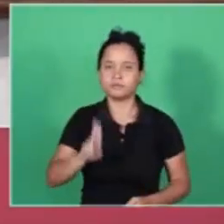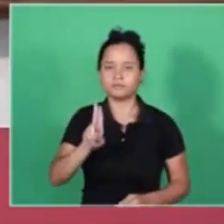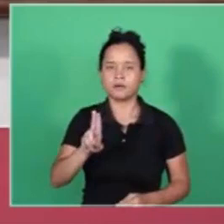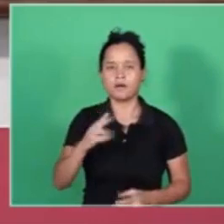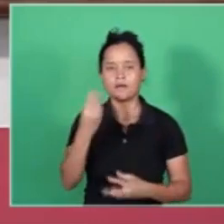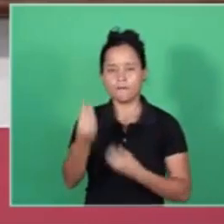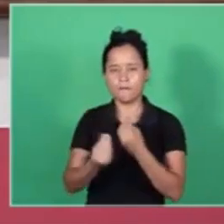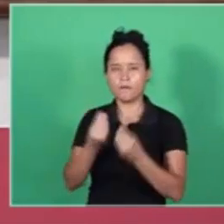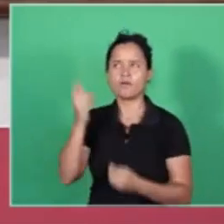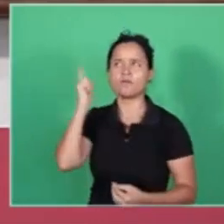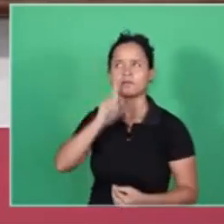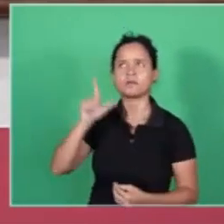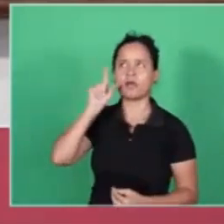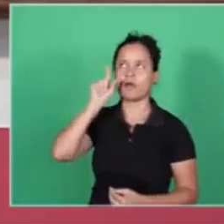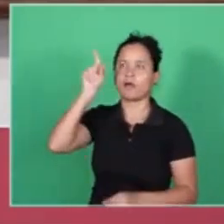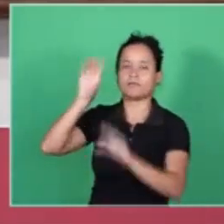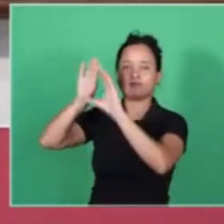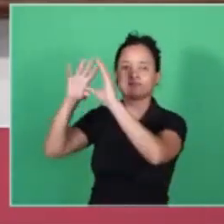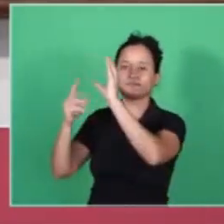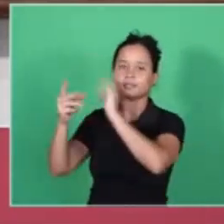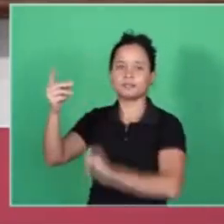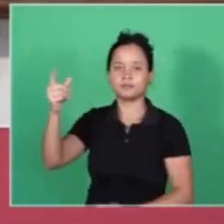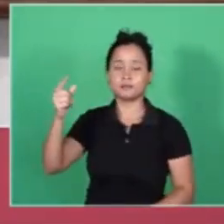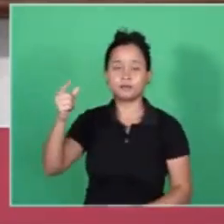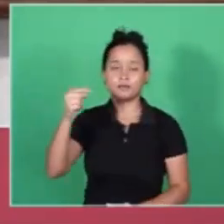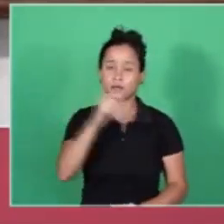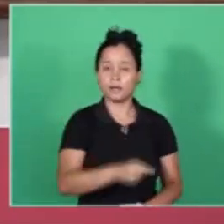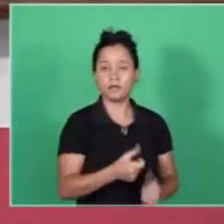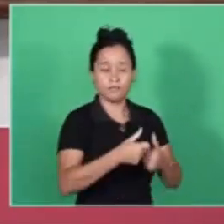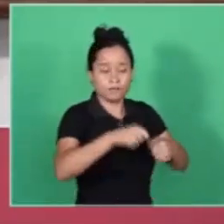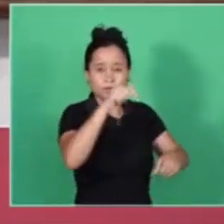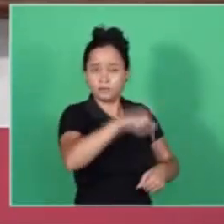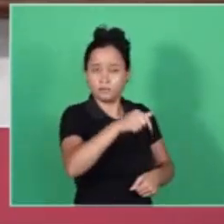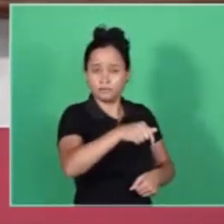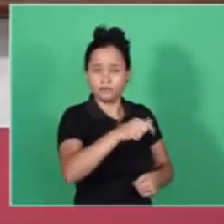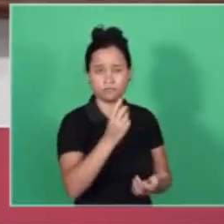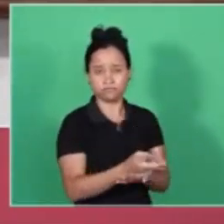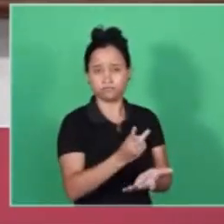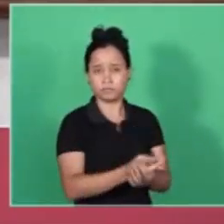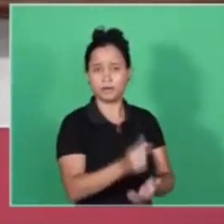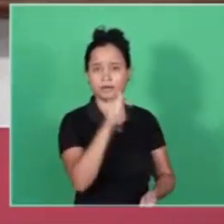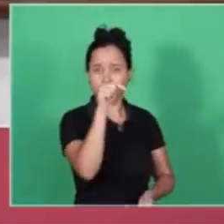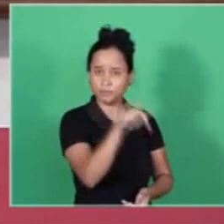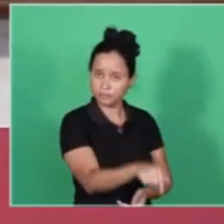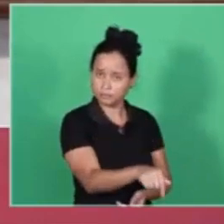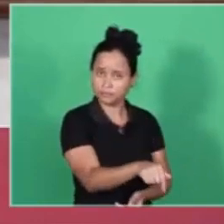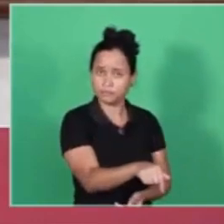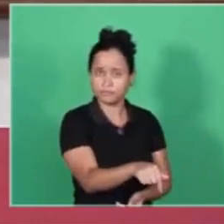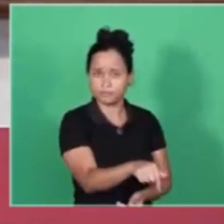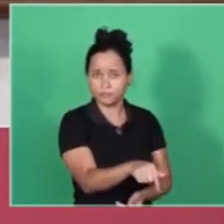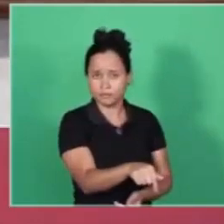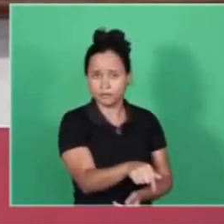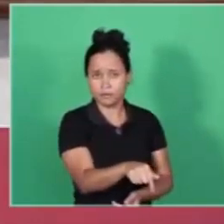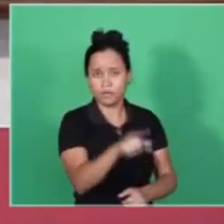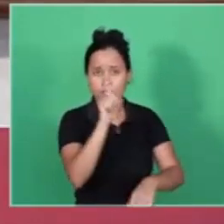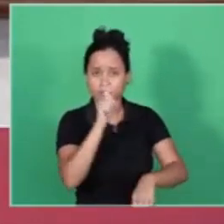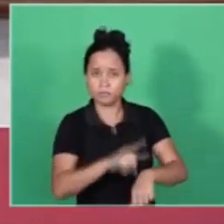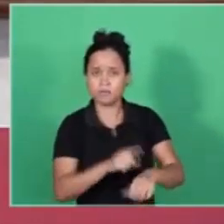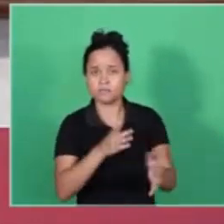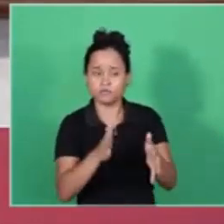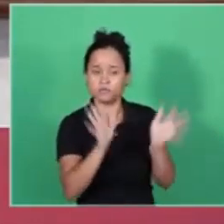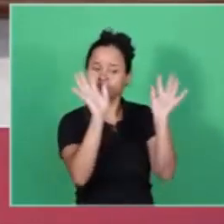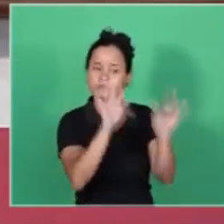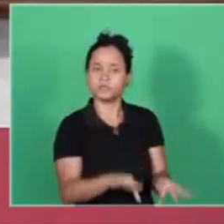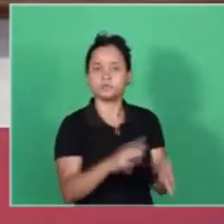Não, isso aqui fica aqui. Vai continuar aqui. Vai morrer aqui. Então, haverá um tempo para encerrar isso tudo. Os